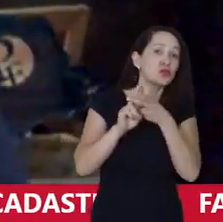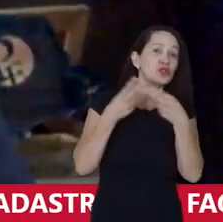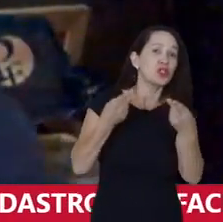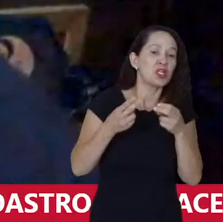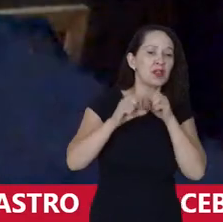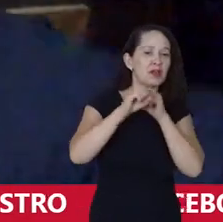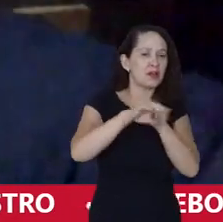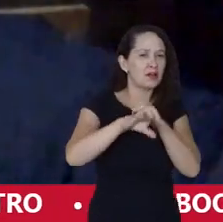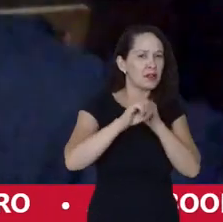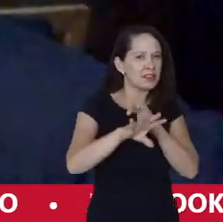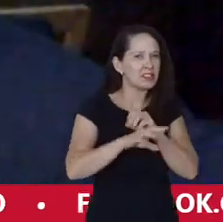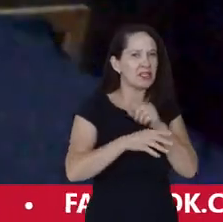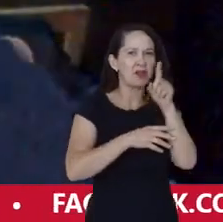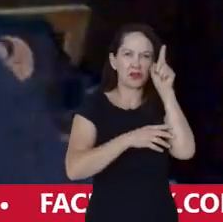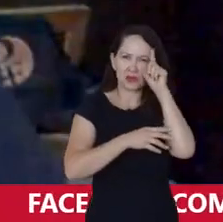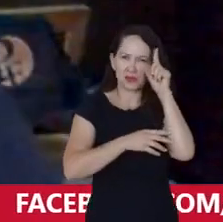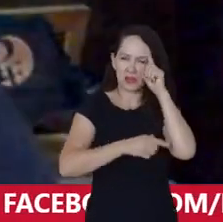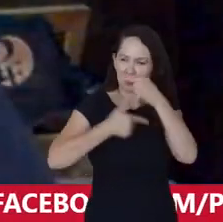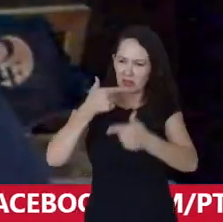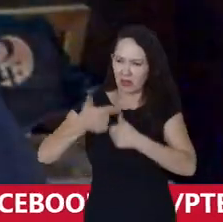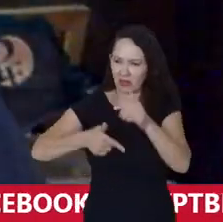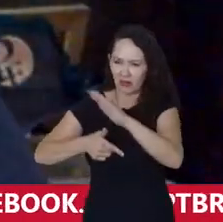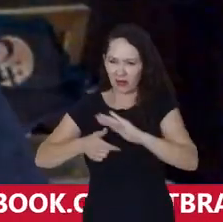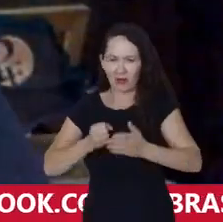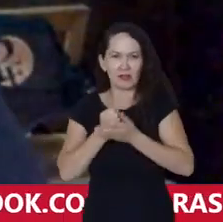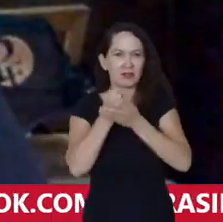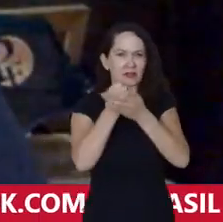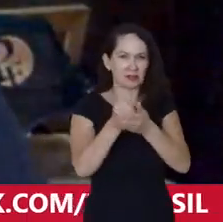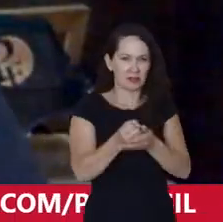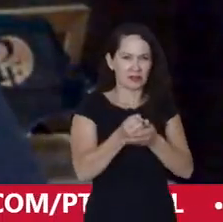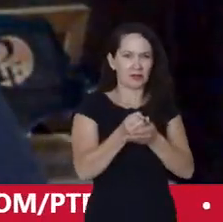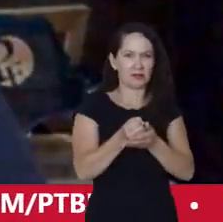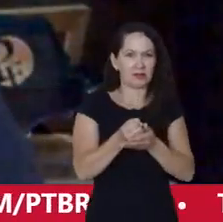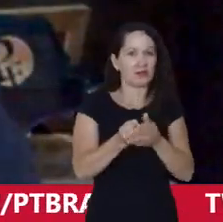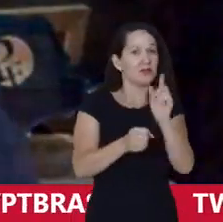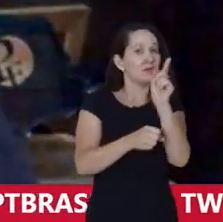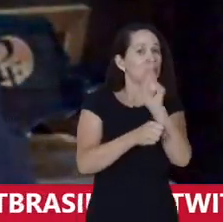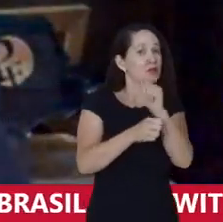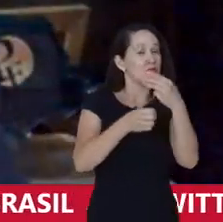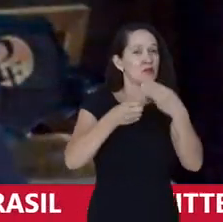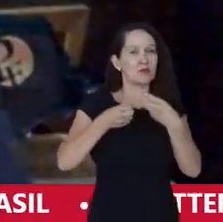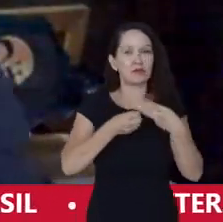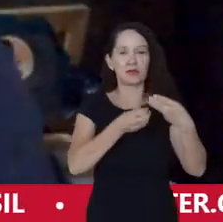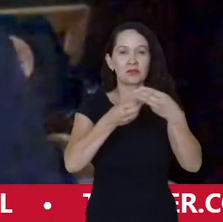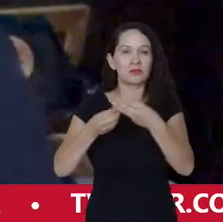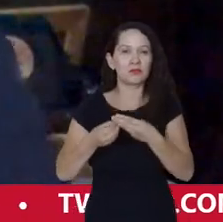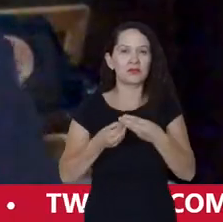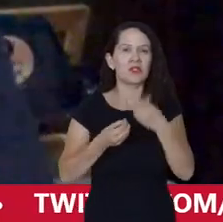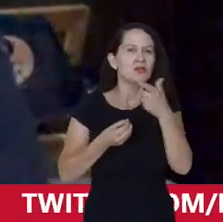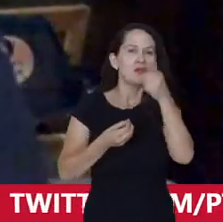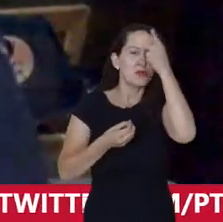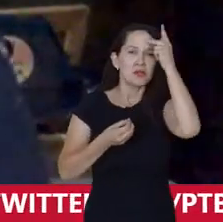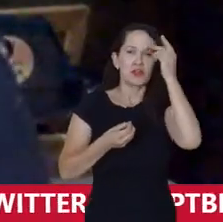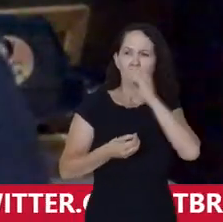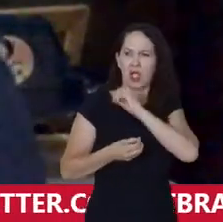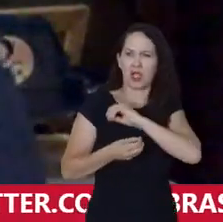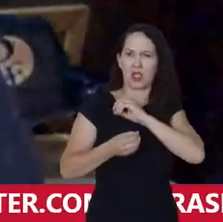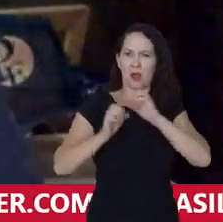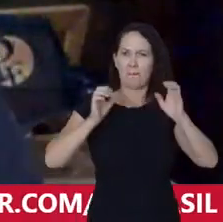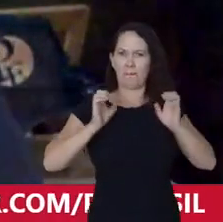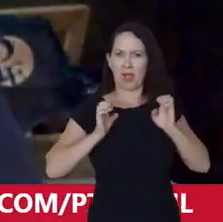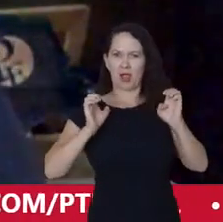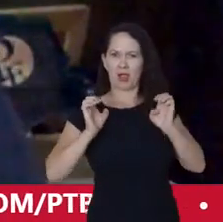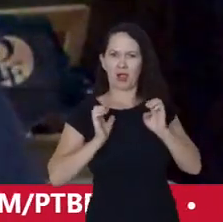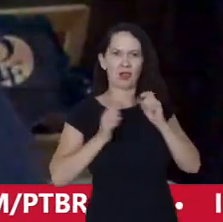da educação, os que trabalham na área social, né, nas gestões municipais, não tem gente ganhando